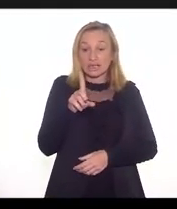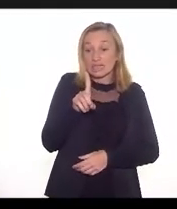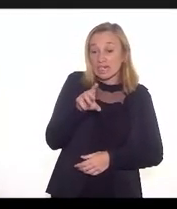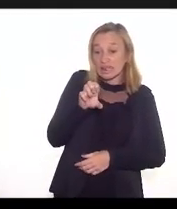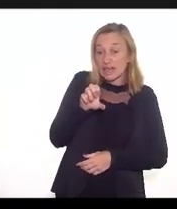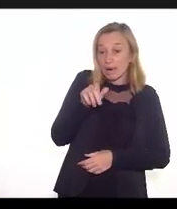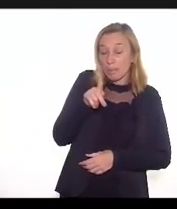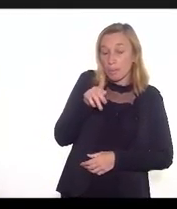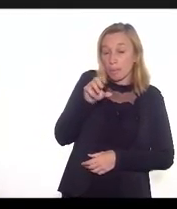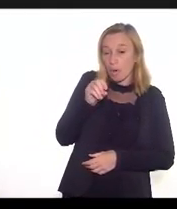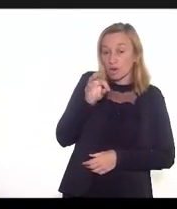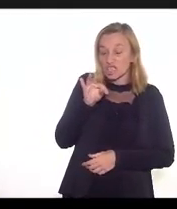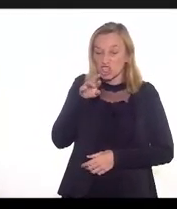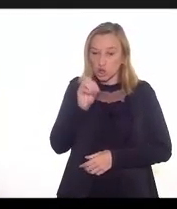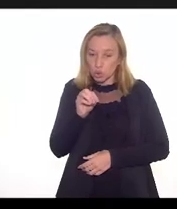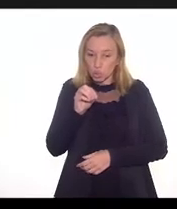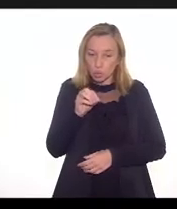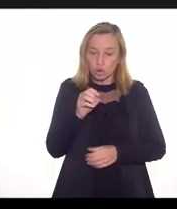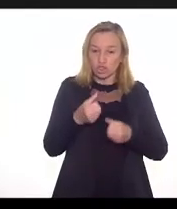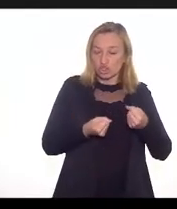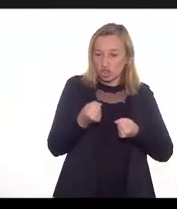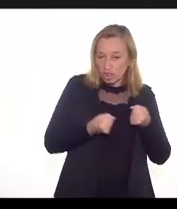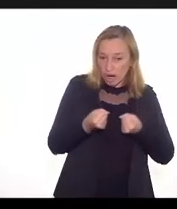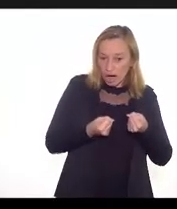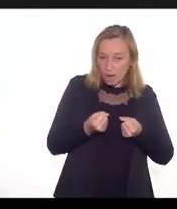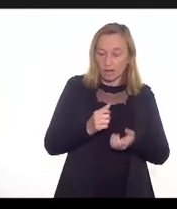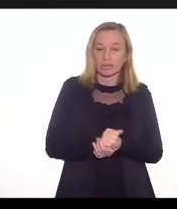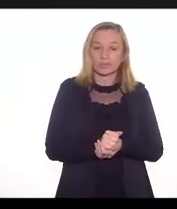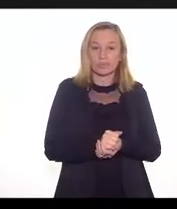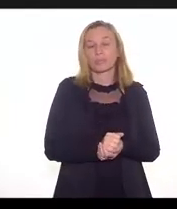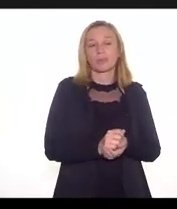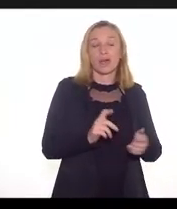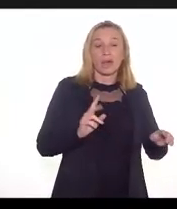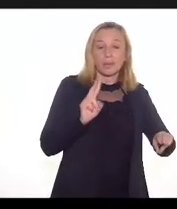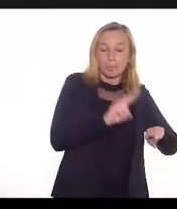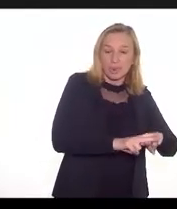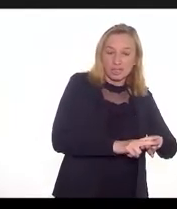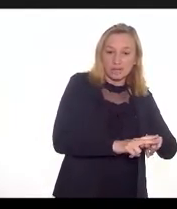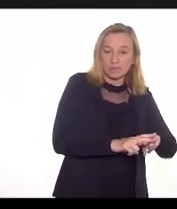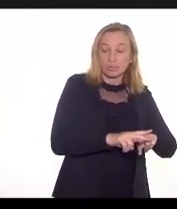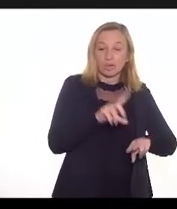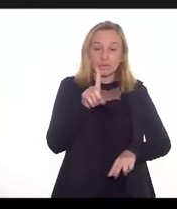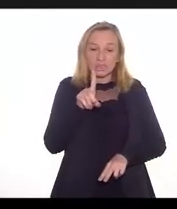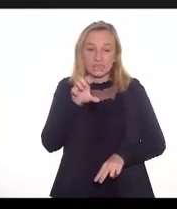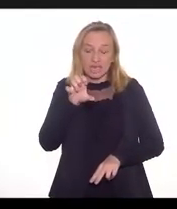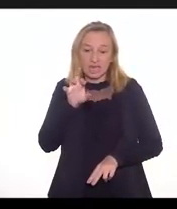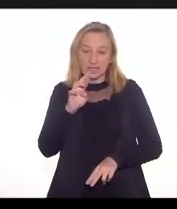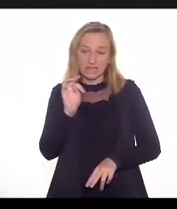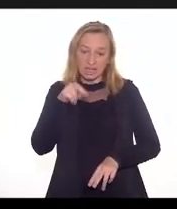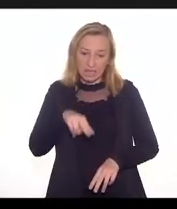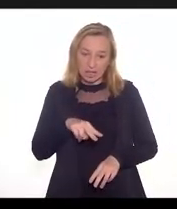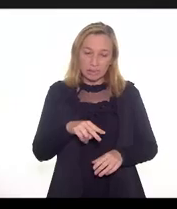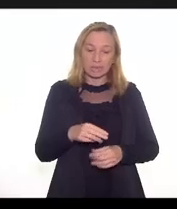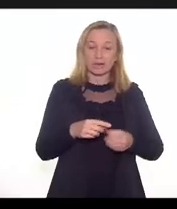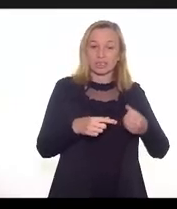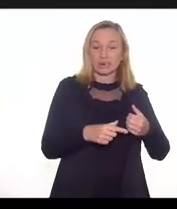veículos apreendidos por descumprimento da legislação de trânsito vigente, etc., etc. Parágrafo 3º.